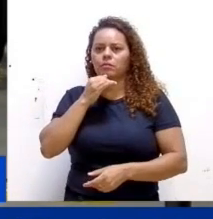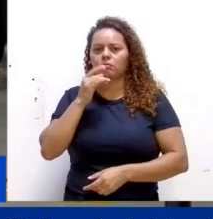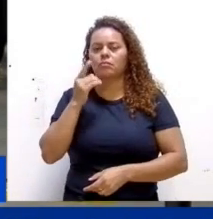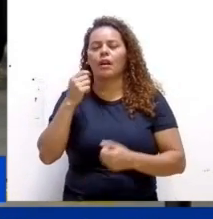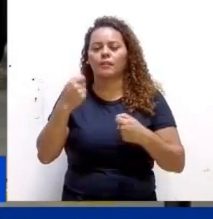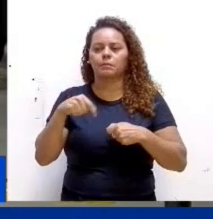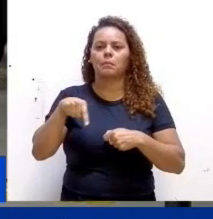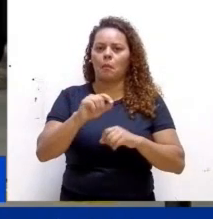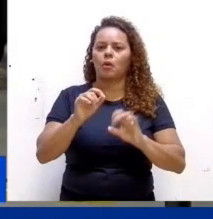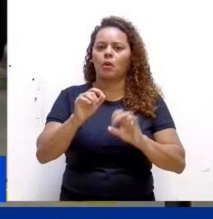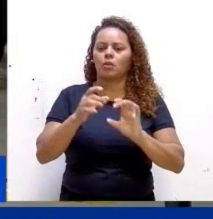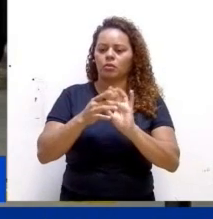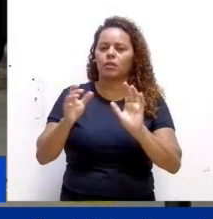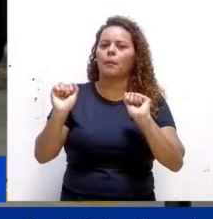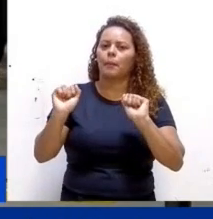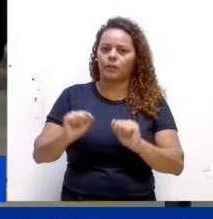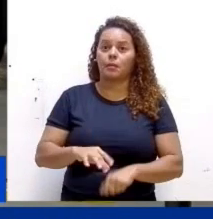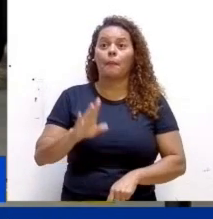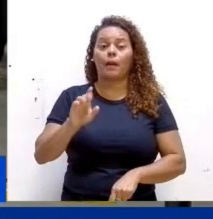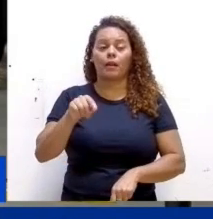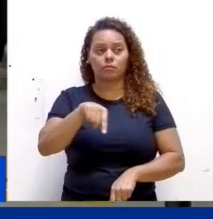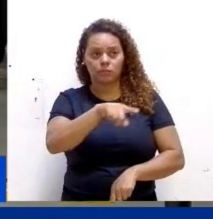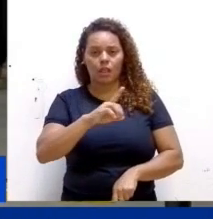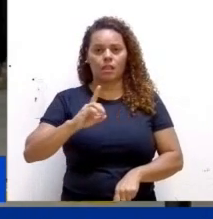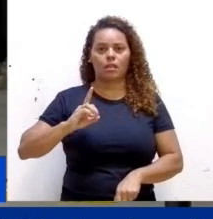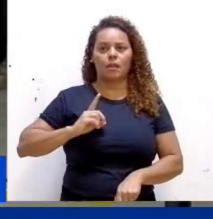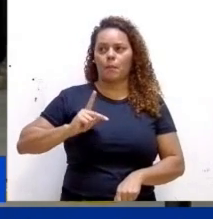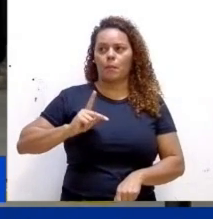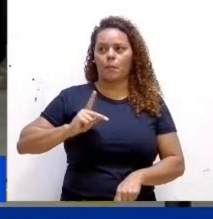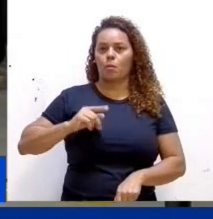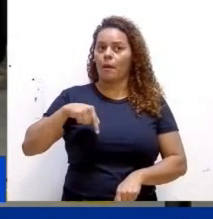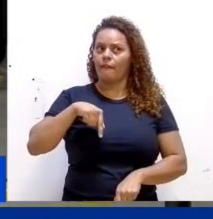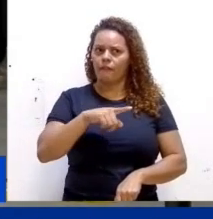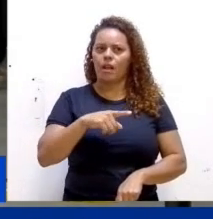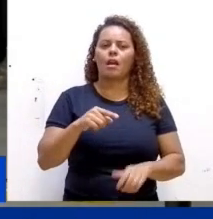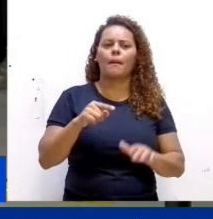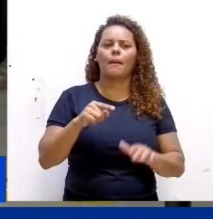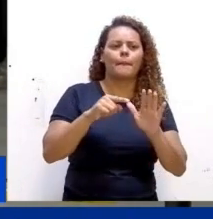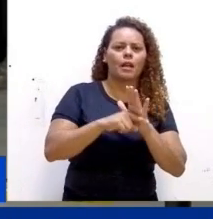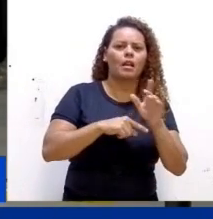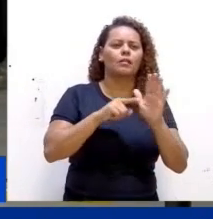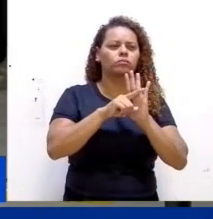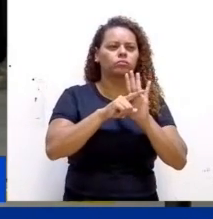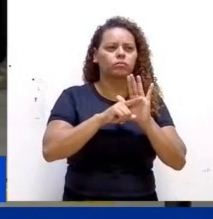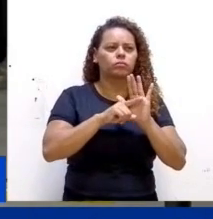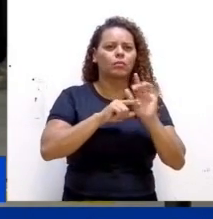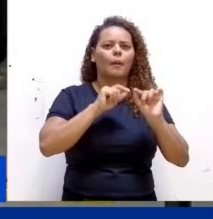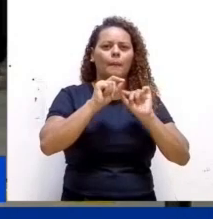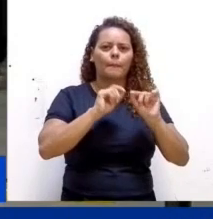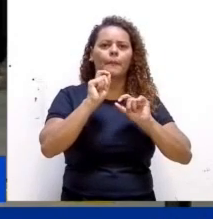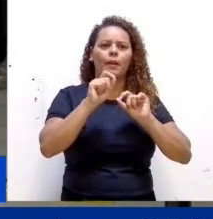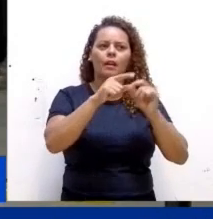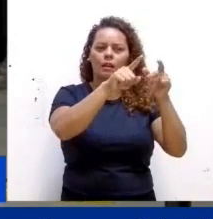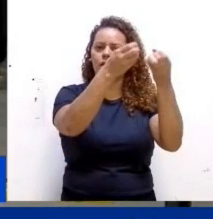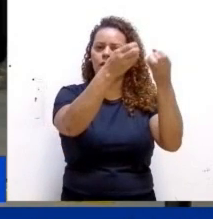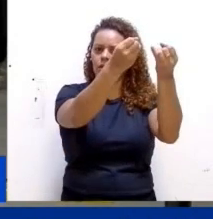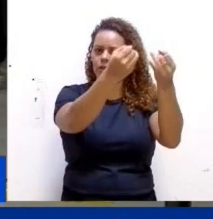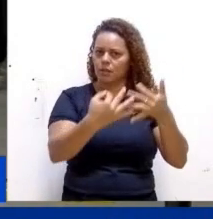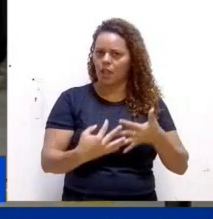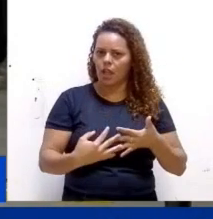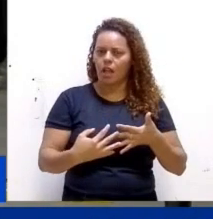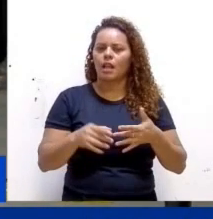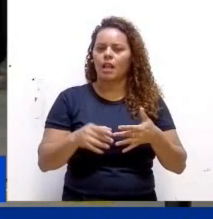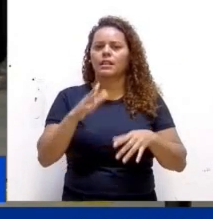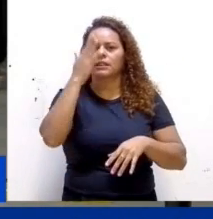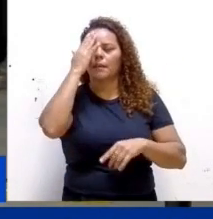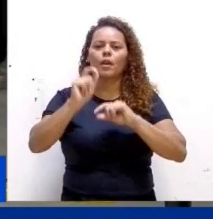Defensoria Pública para melhor instruir, para que você conte toda essa situação, a origem desse valor, desses outros